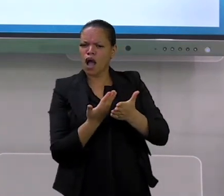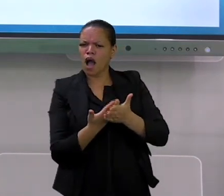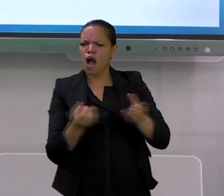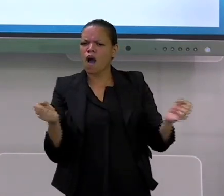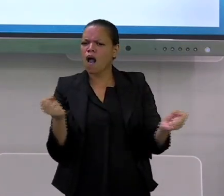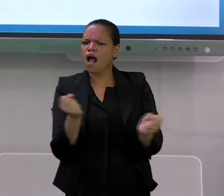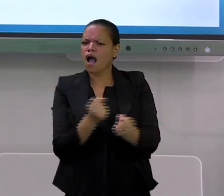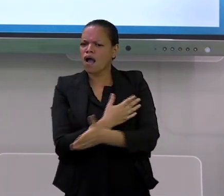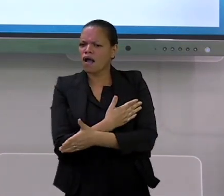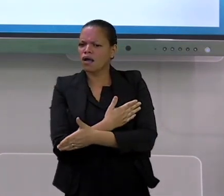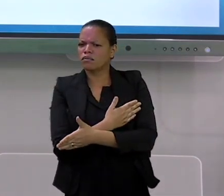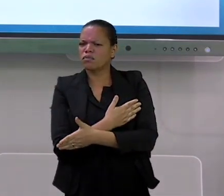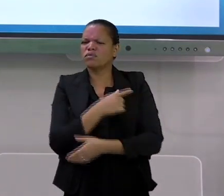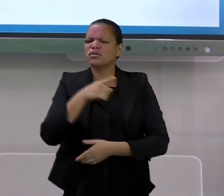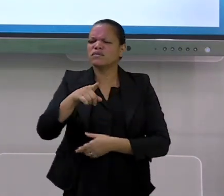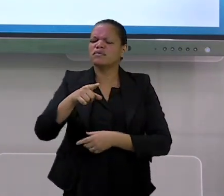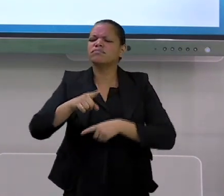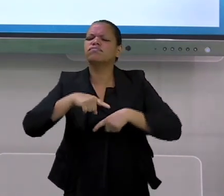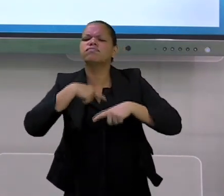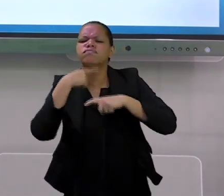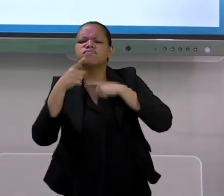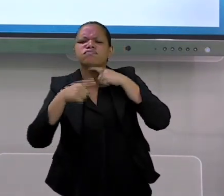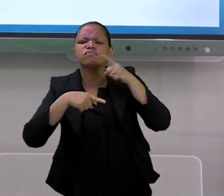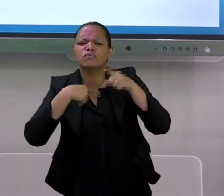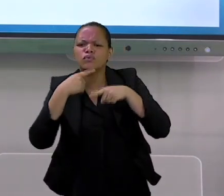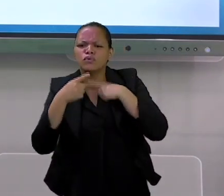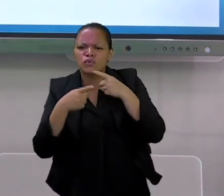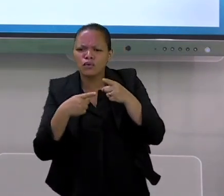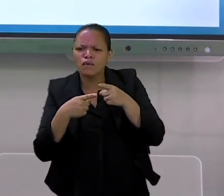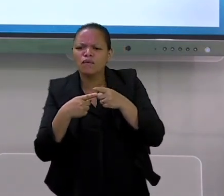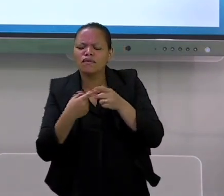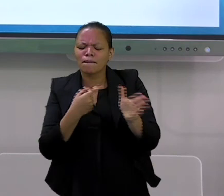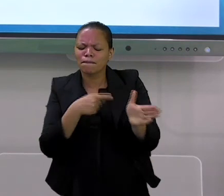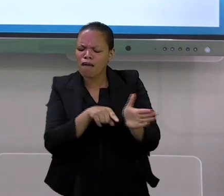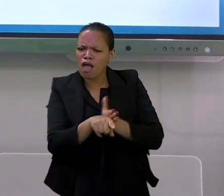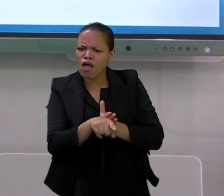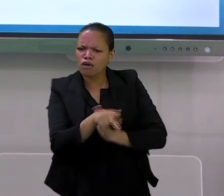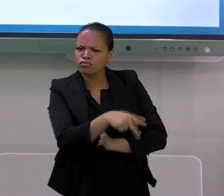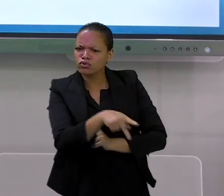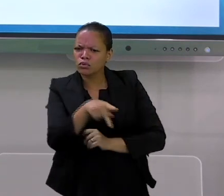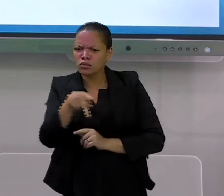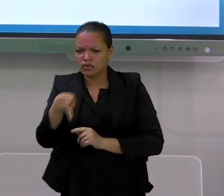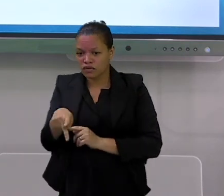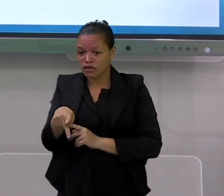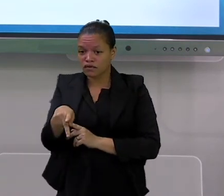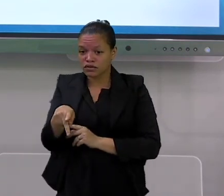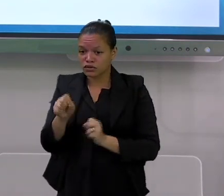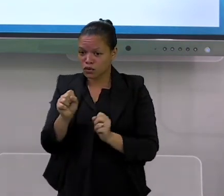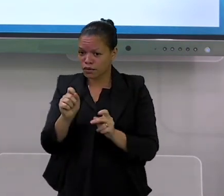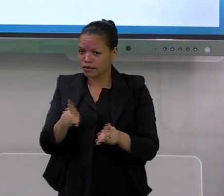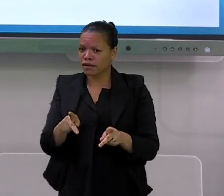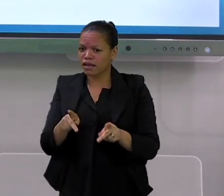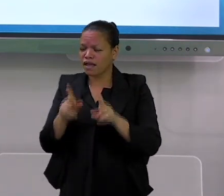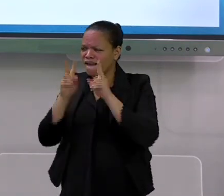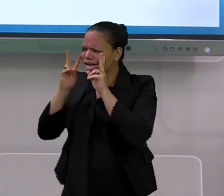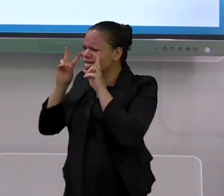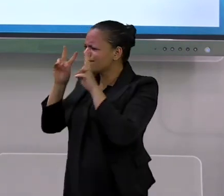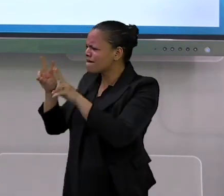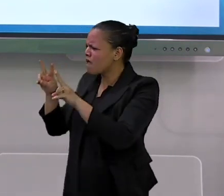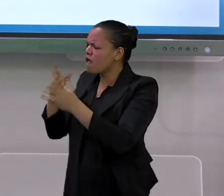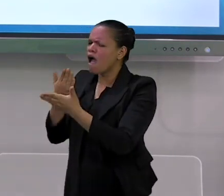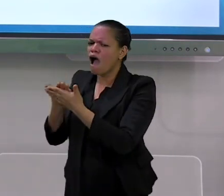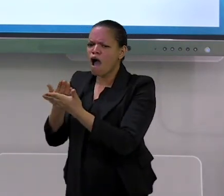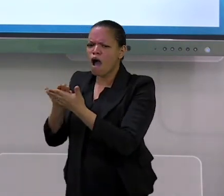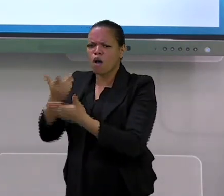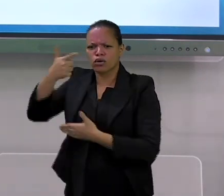alguma dúvida, você pode estar perguntando ao seu professor através do chat. Você pode assistir essa aula novamente pelo